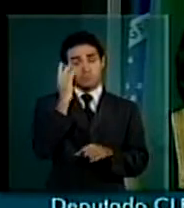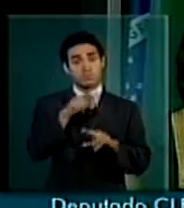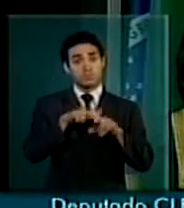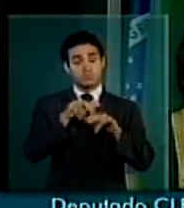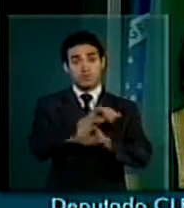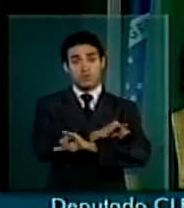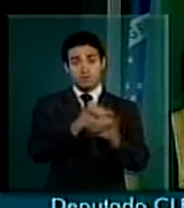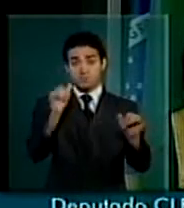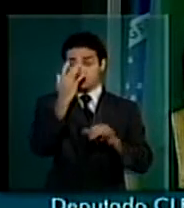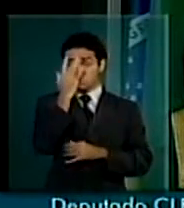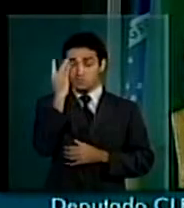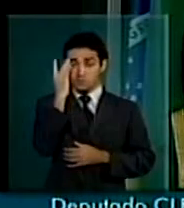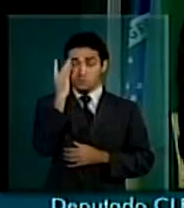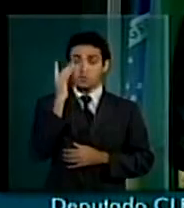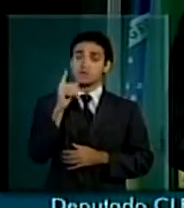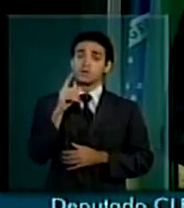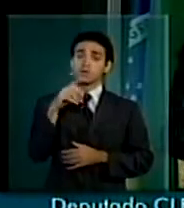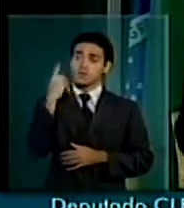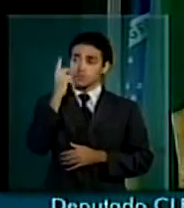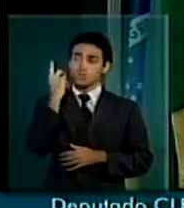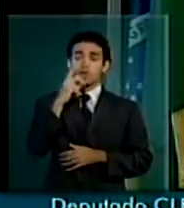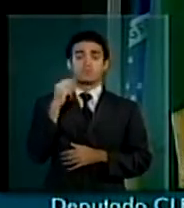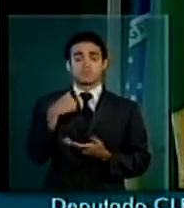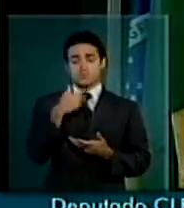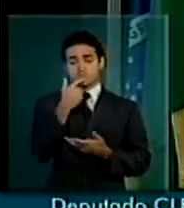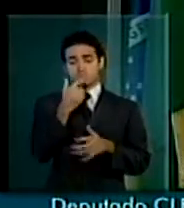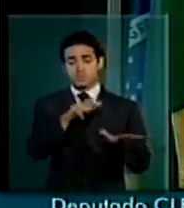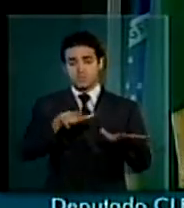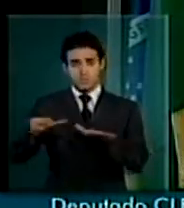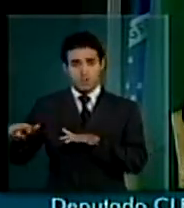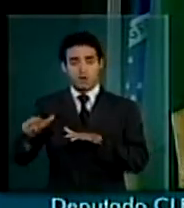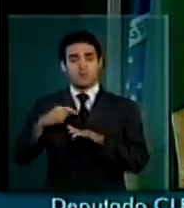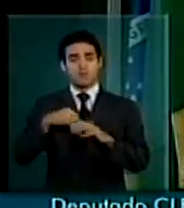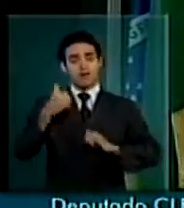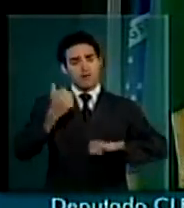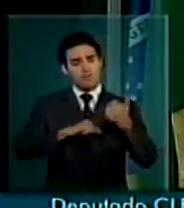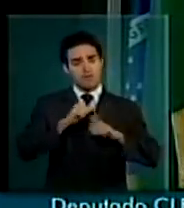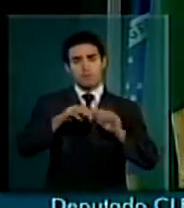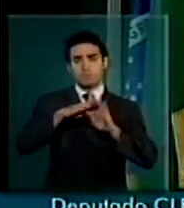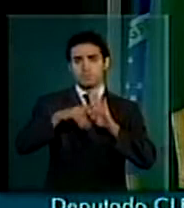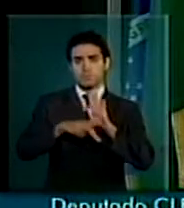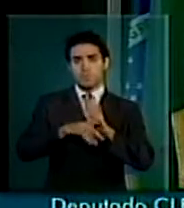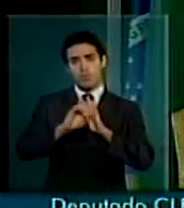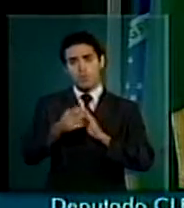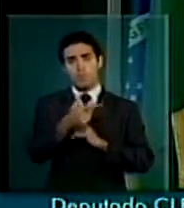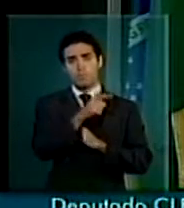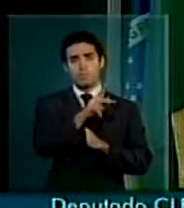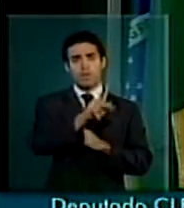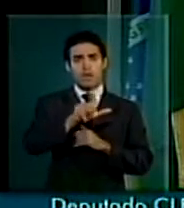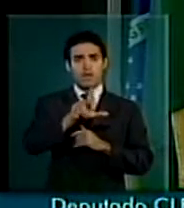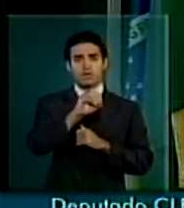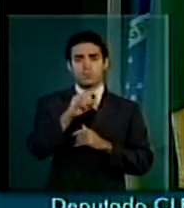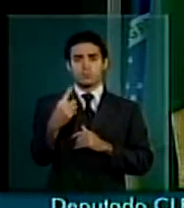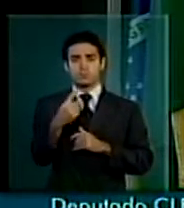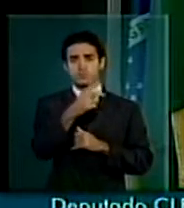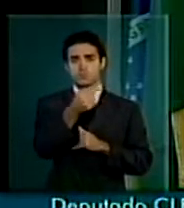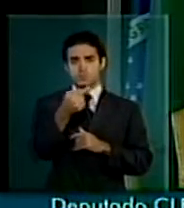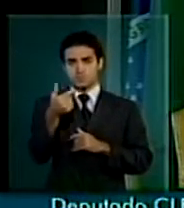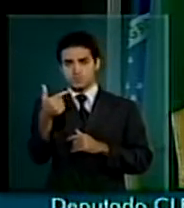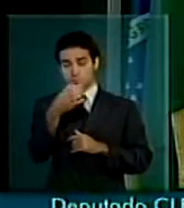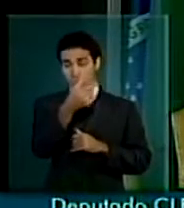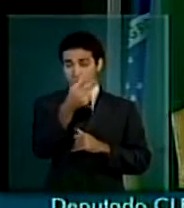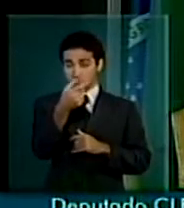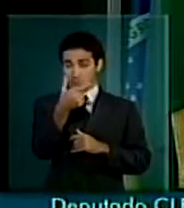jovens pares para que essa semana, quando da avaliação da medida provisória ou do PL 01-2007, nós possamos